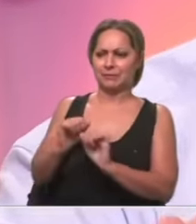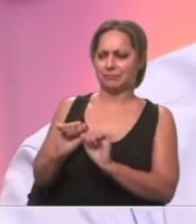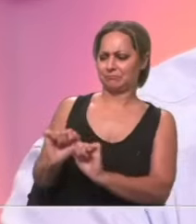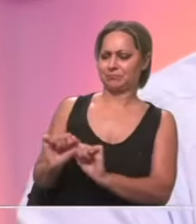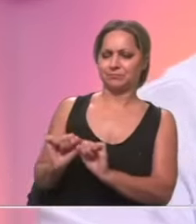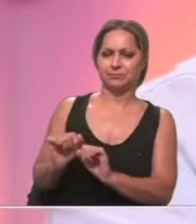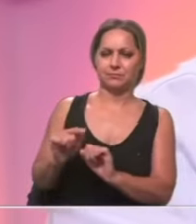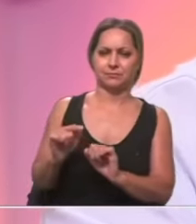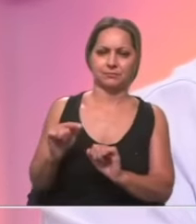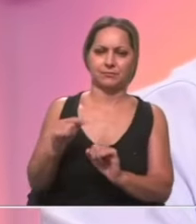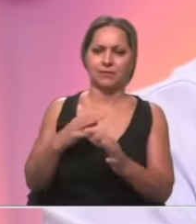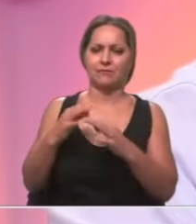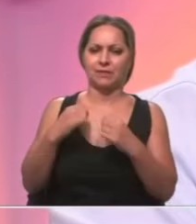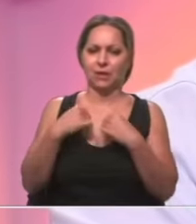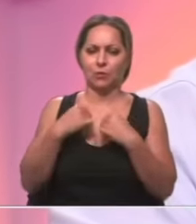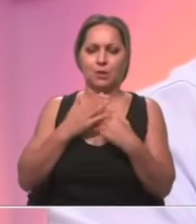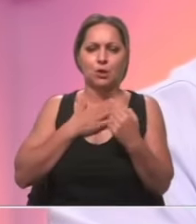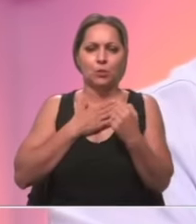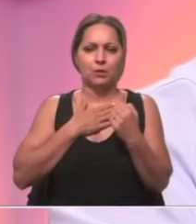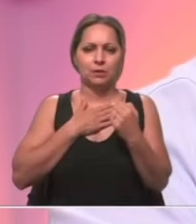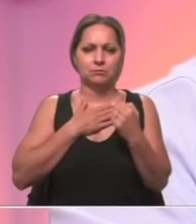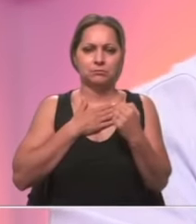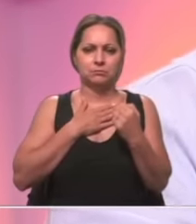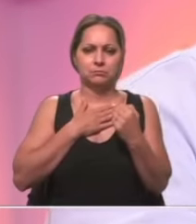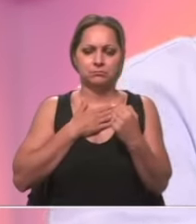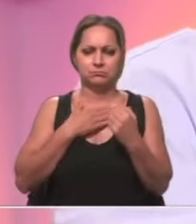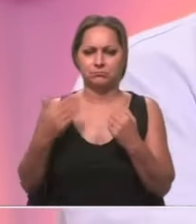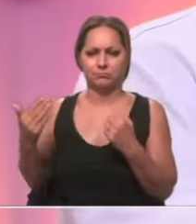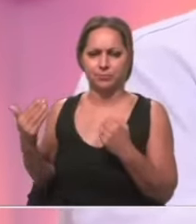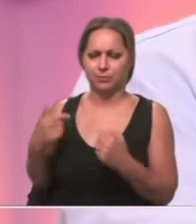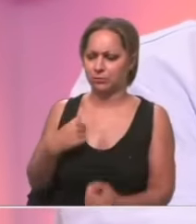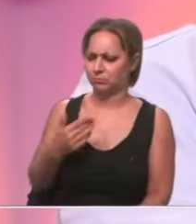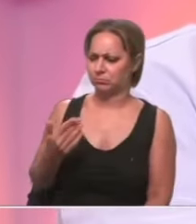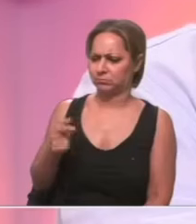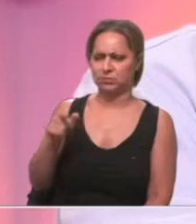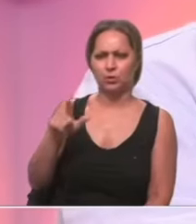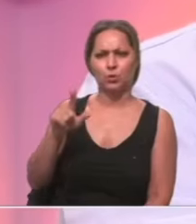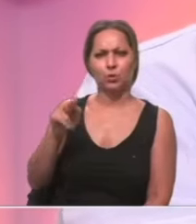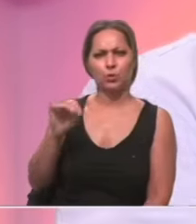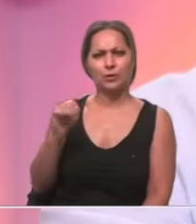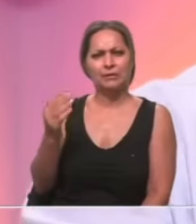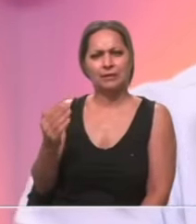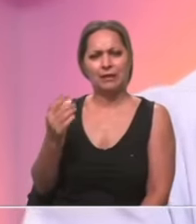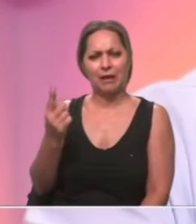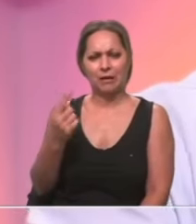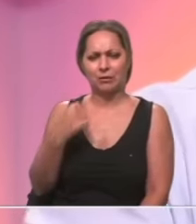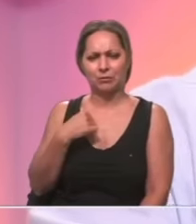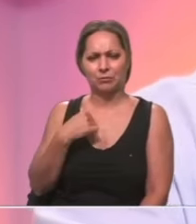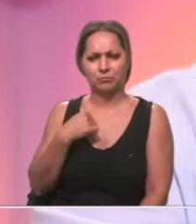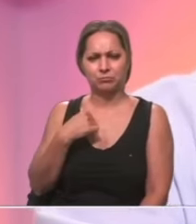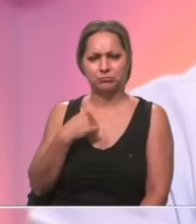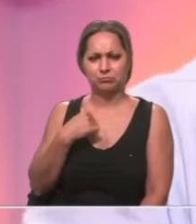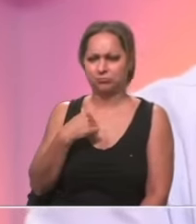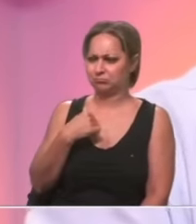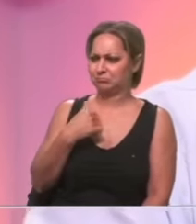nos últimos dias, evitava falar comigo. E eu disse, mas será que o Luís tem aqui alguma coisa que não tenha corrido bem? Mas